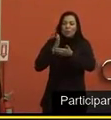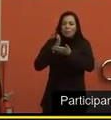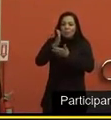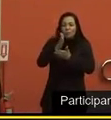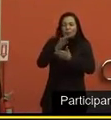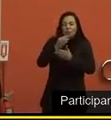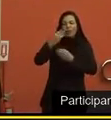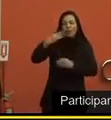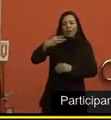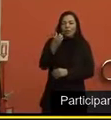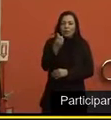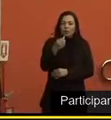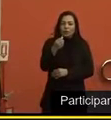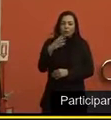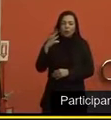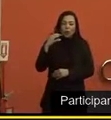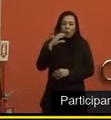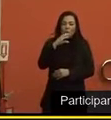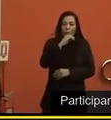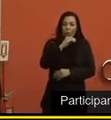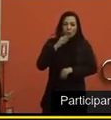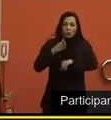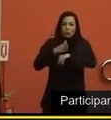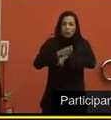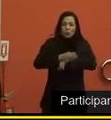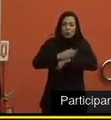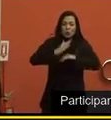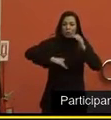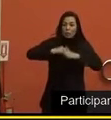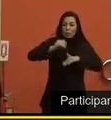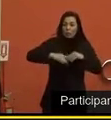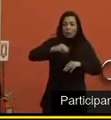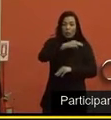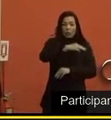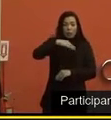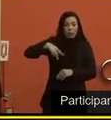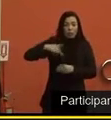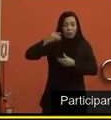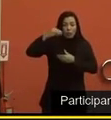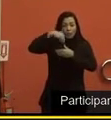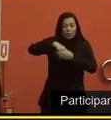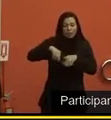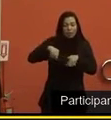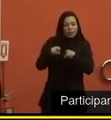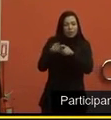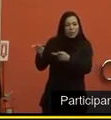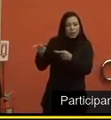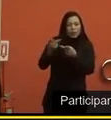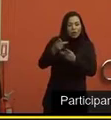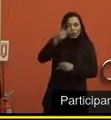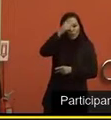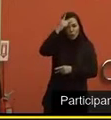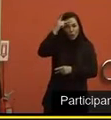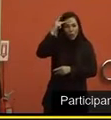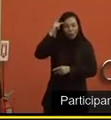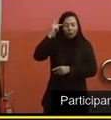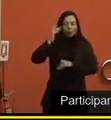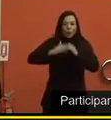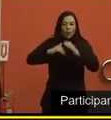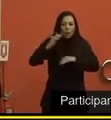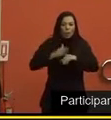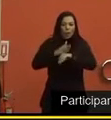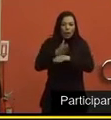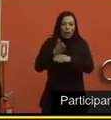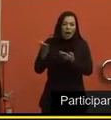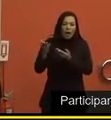no 36º concurso de ingresso na carreira do Ministério Público e convido os empossandos a ingressarem no